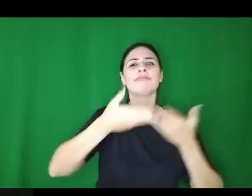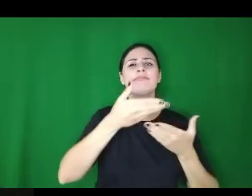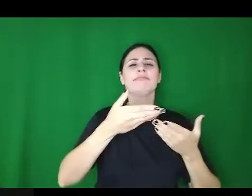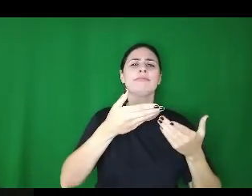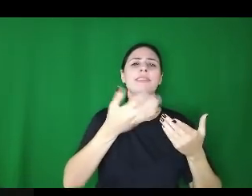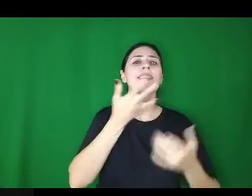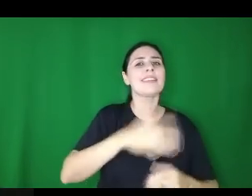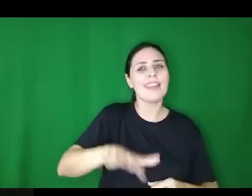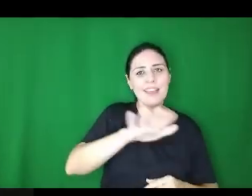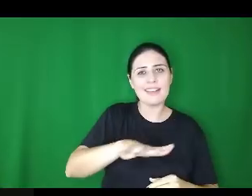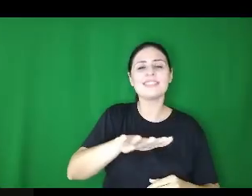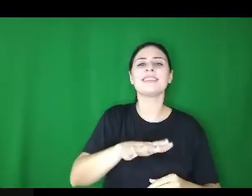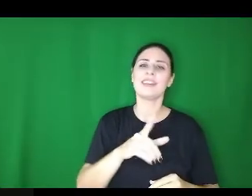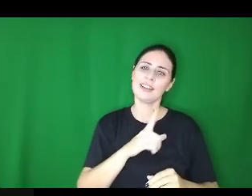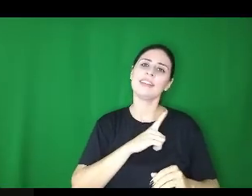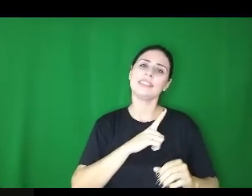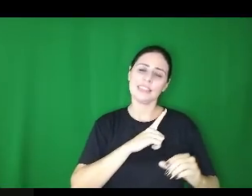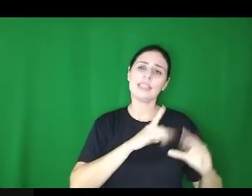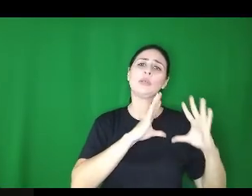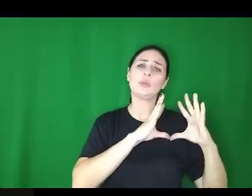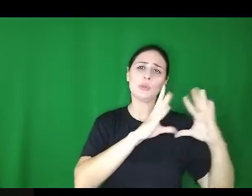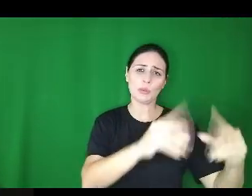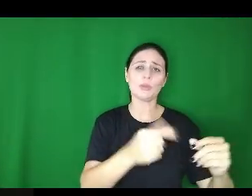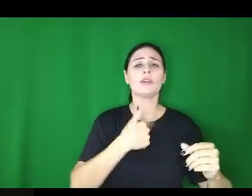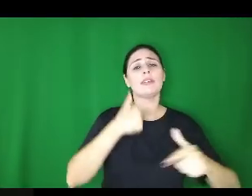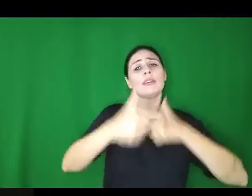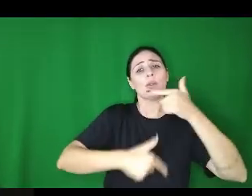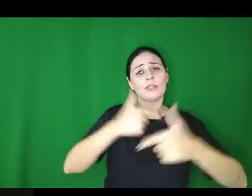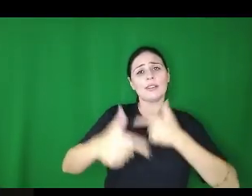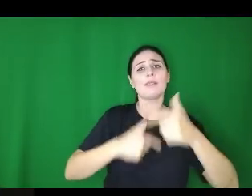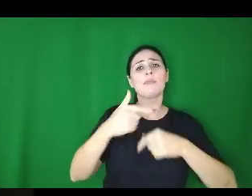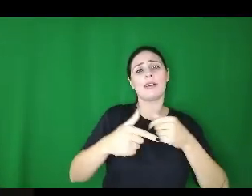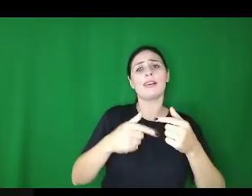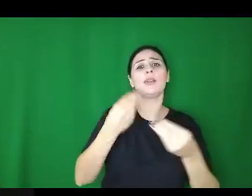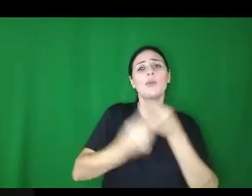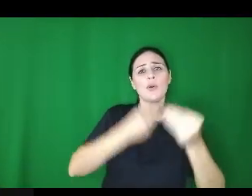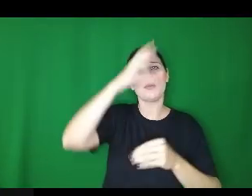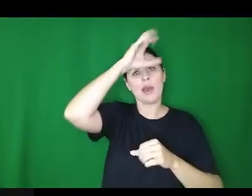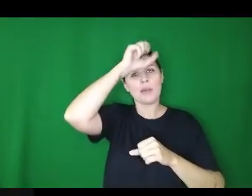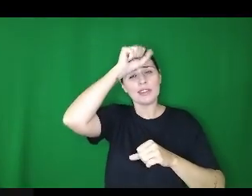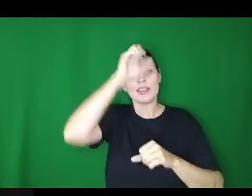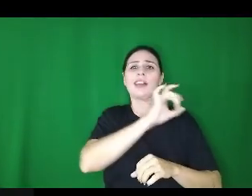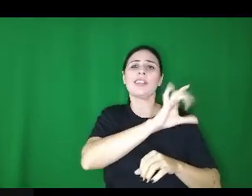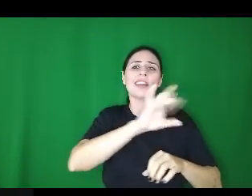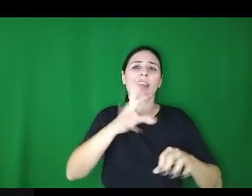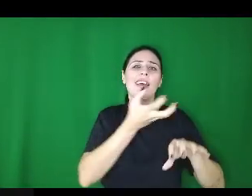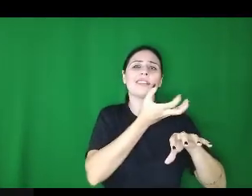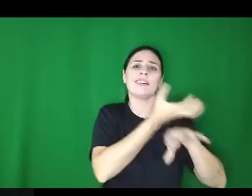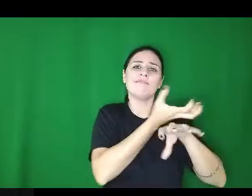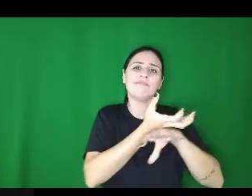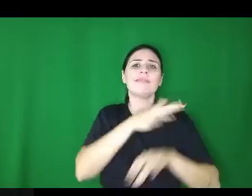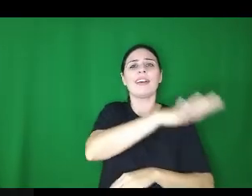aí a gente tem que pensar. Na verdade, quando a gente prioriza, a gente está fazendo um exercício entre o que é o ideal, entre o